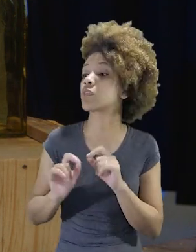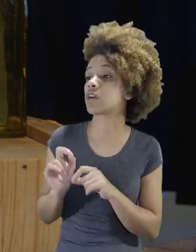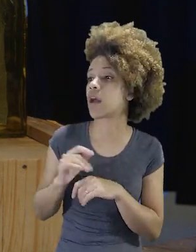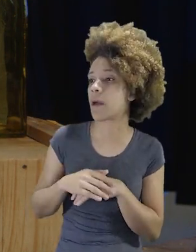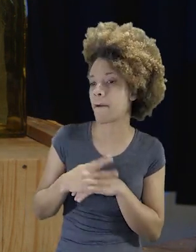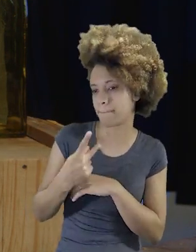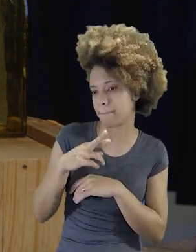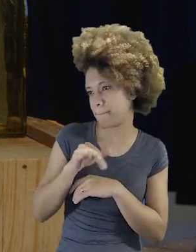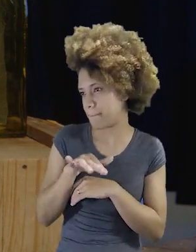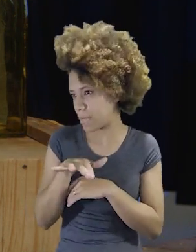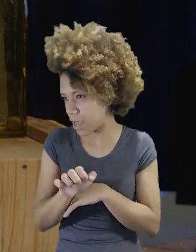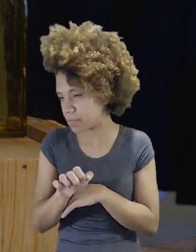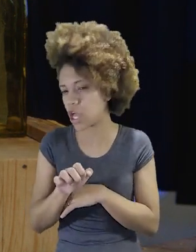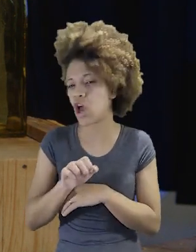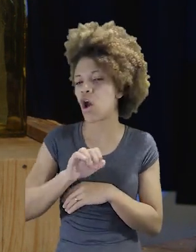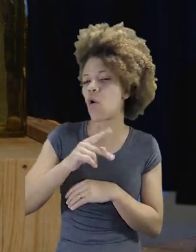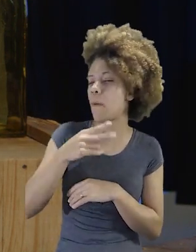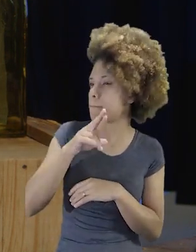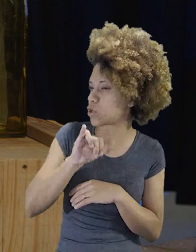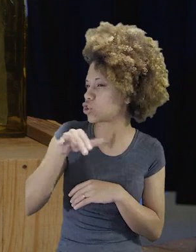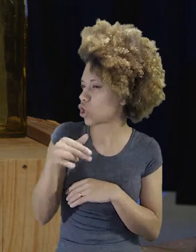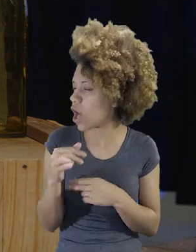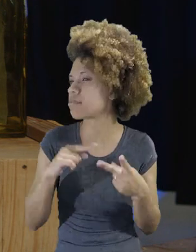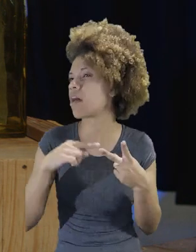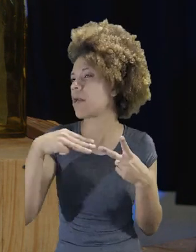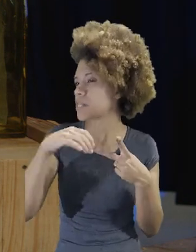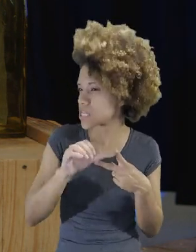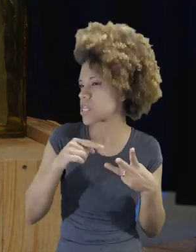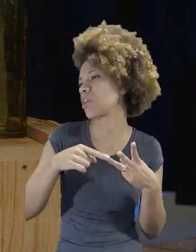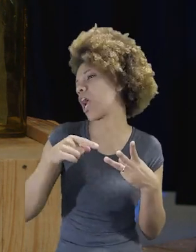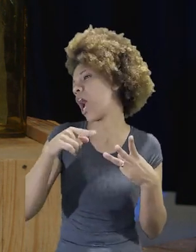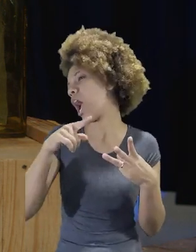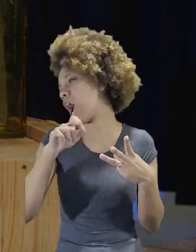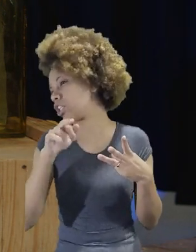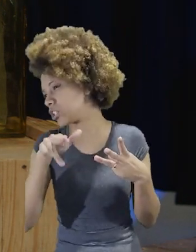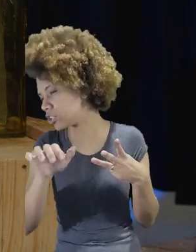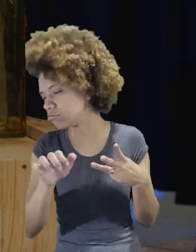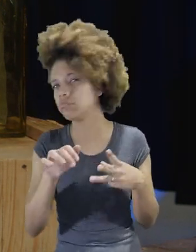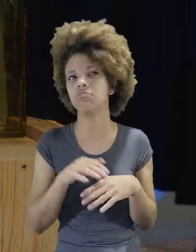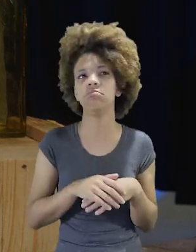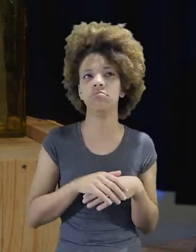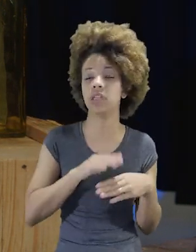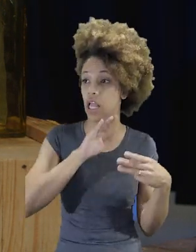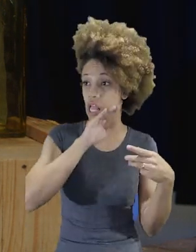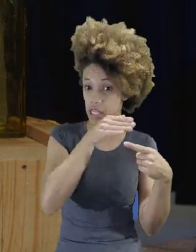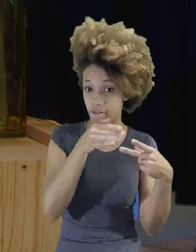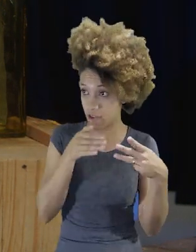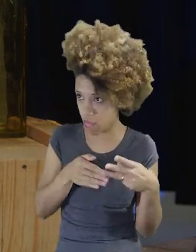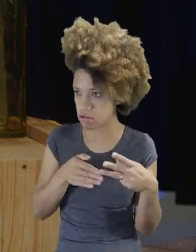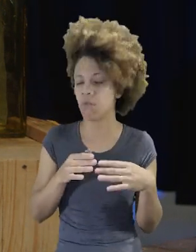e o Emicida Então eles já músicas que falavam né Muito muito de filosofia